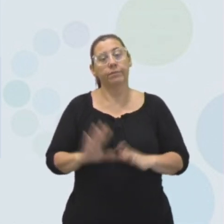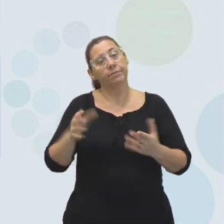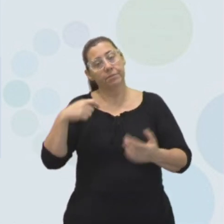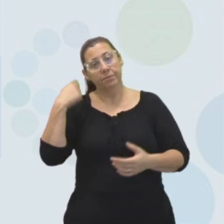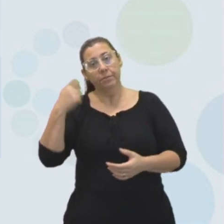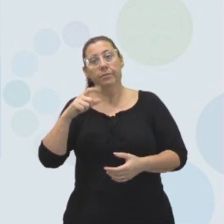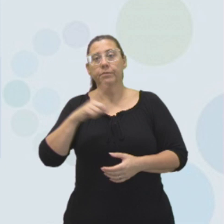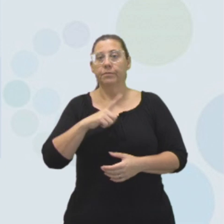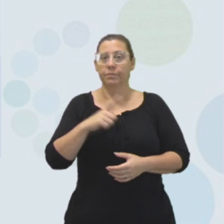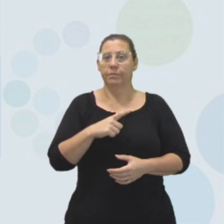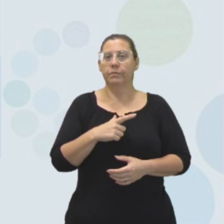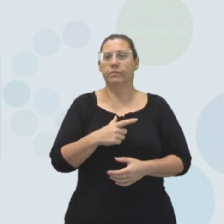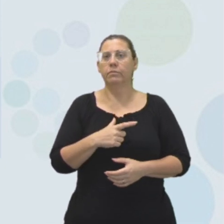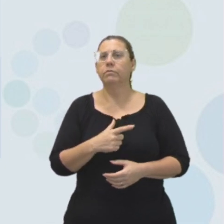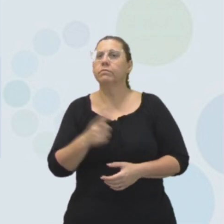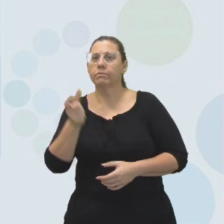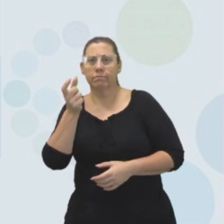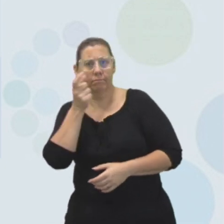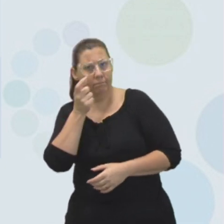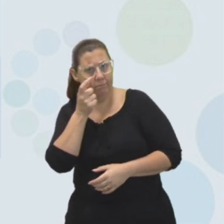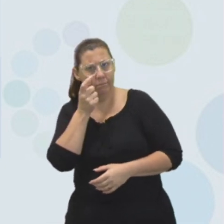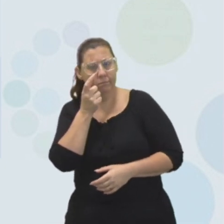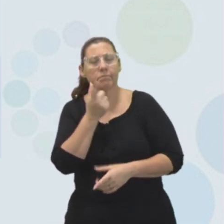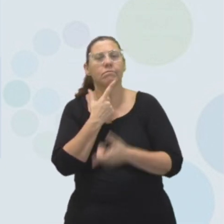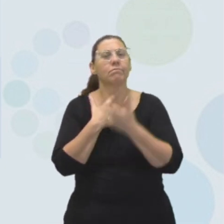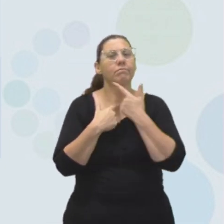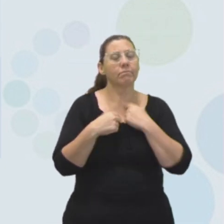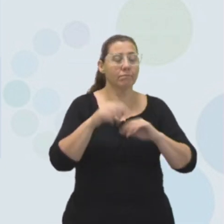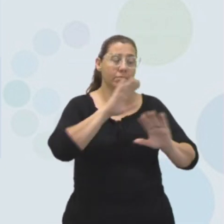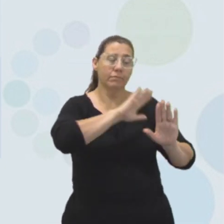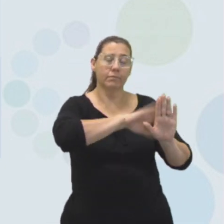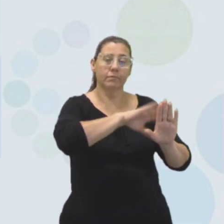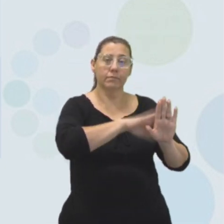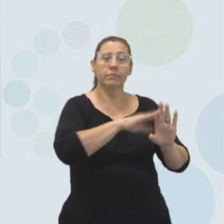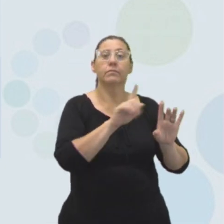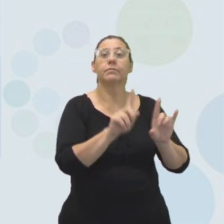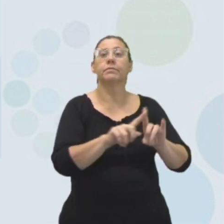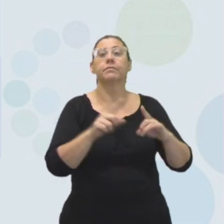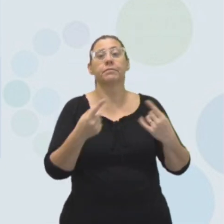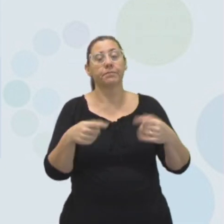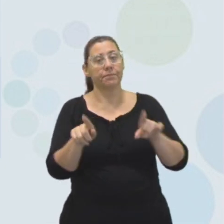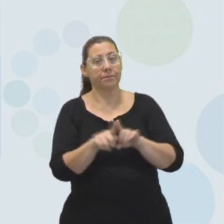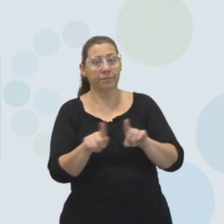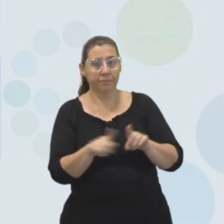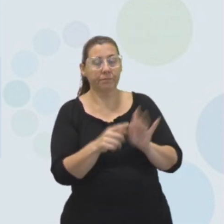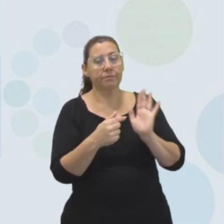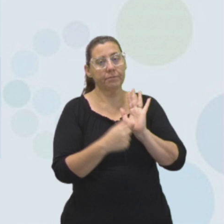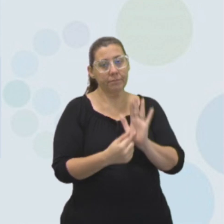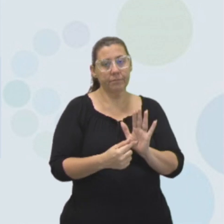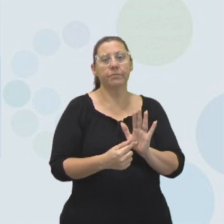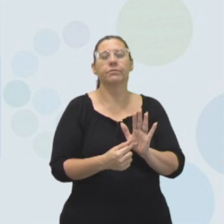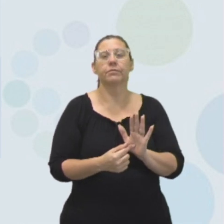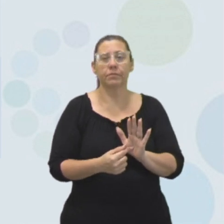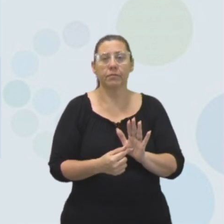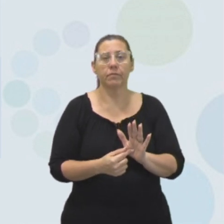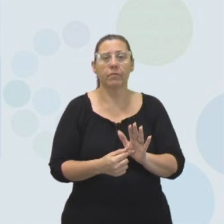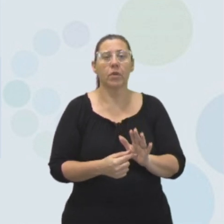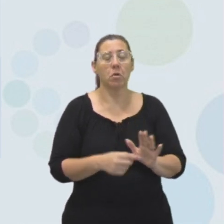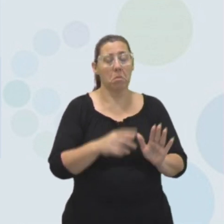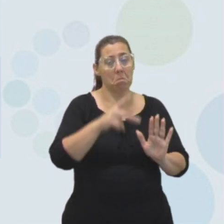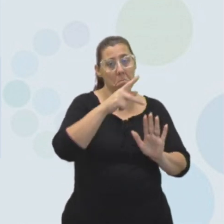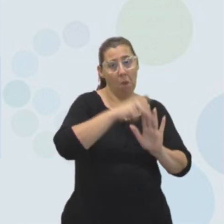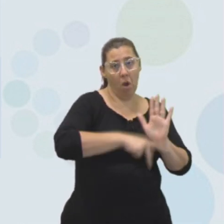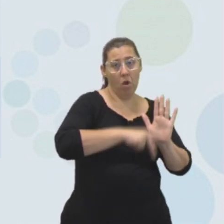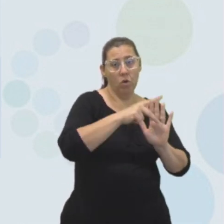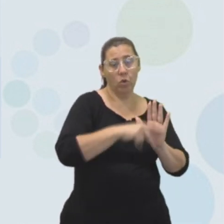uma intencionalidade subjetiva, mas ele serve também como documentação para projeto em um